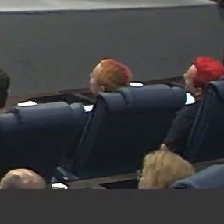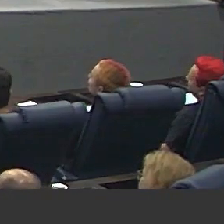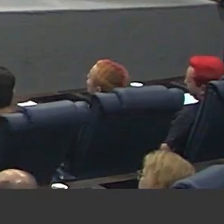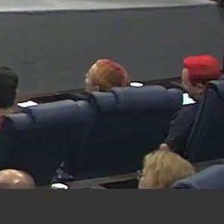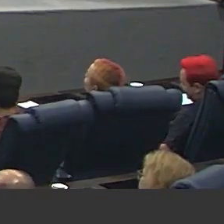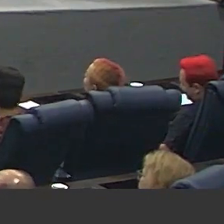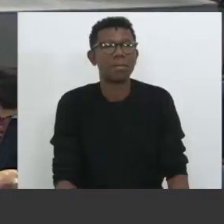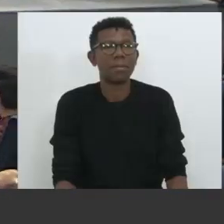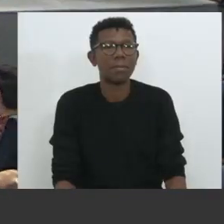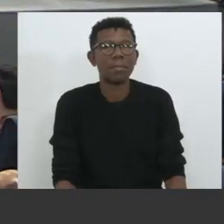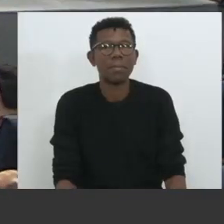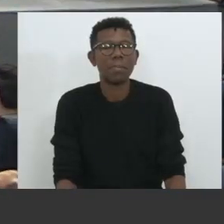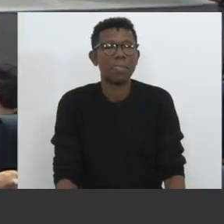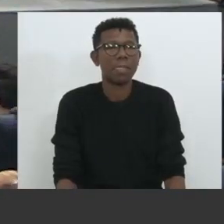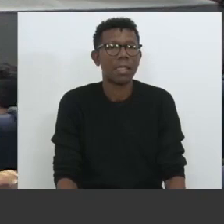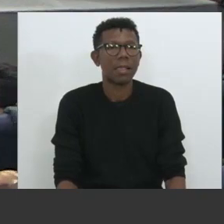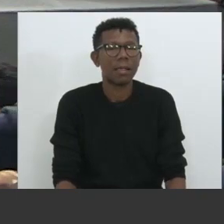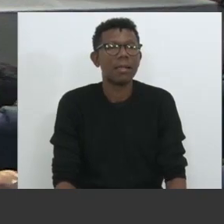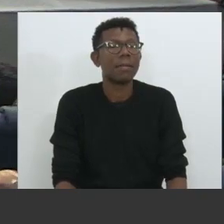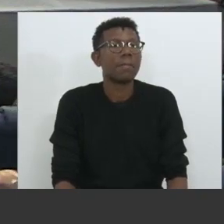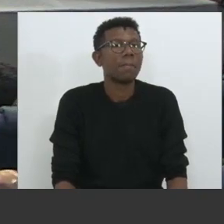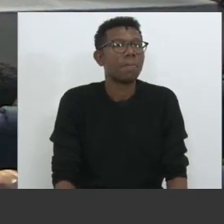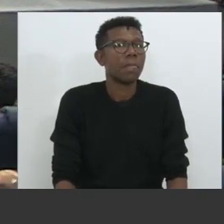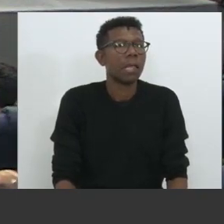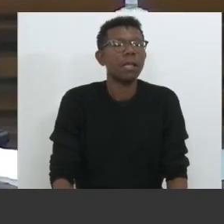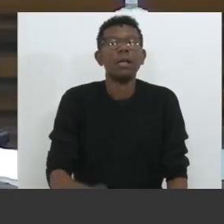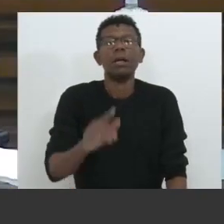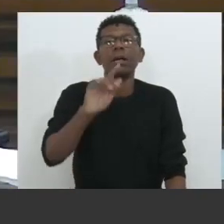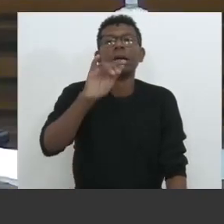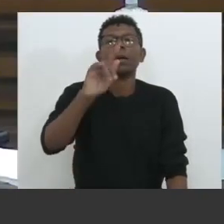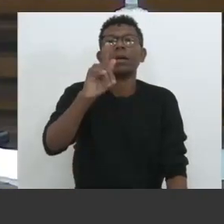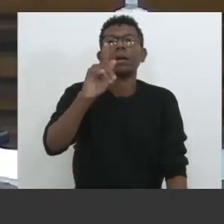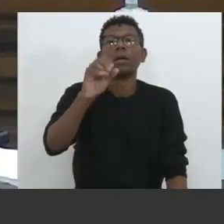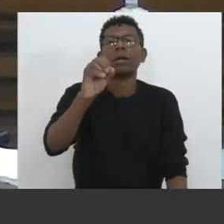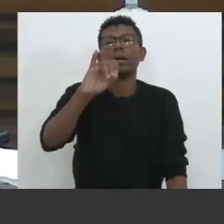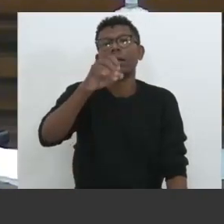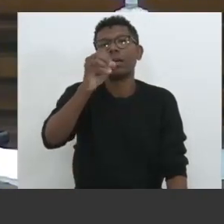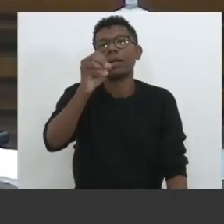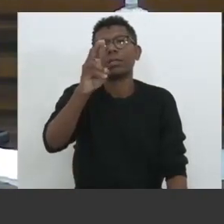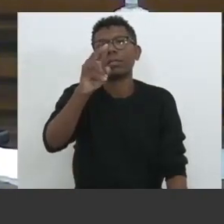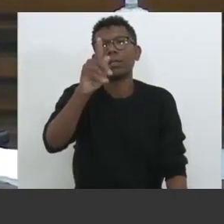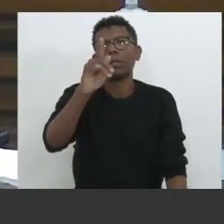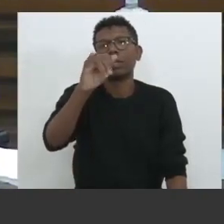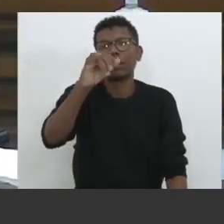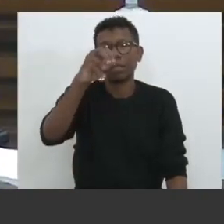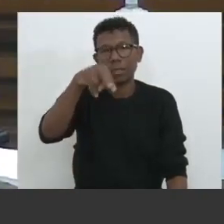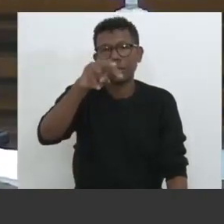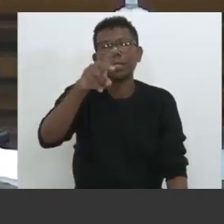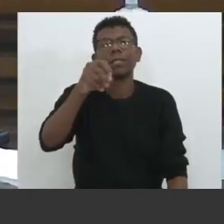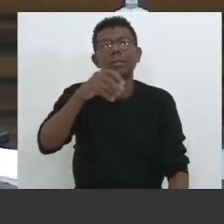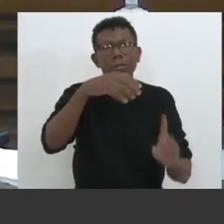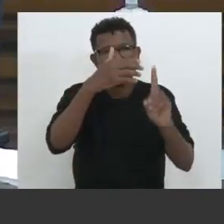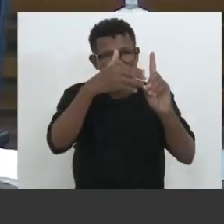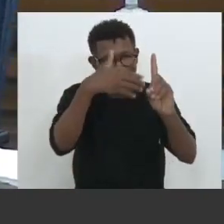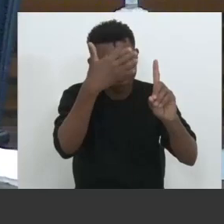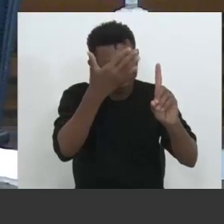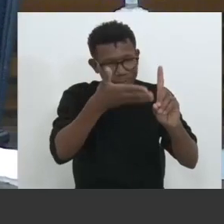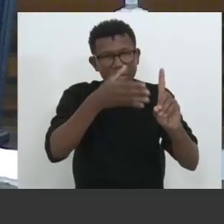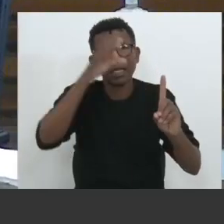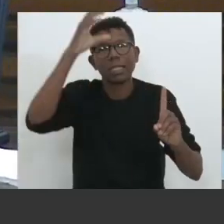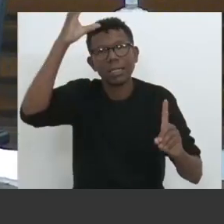você agradecer Jorginho agado Grande Jorge cidadão